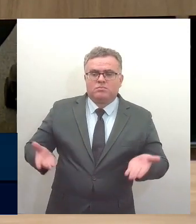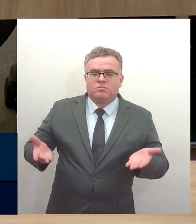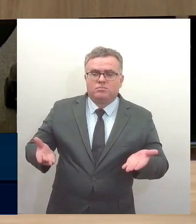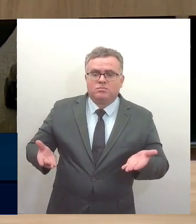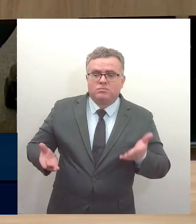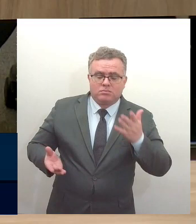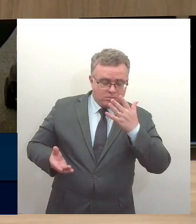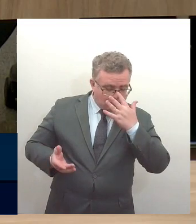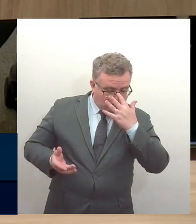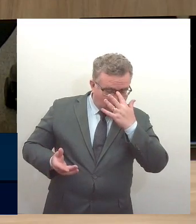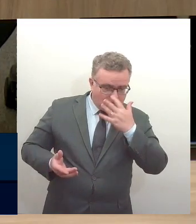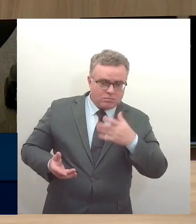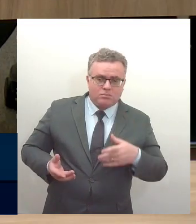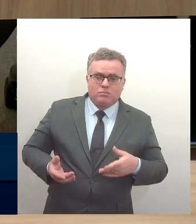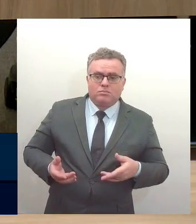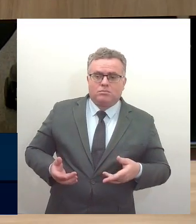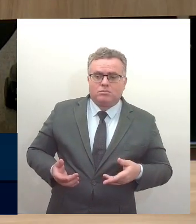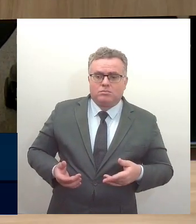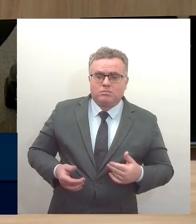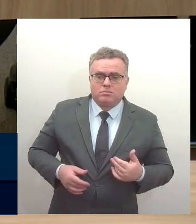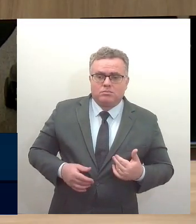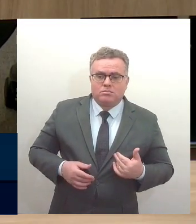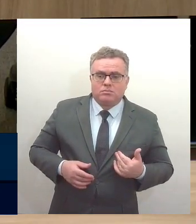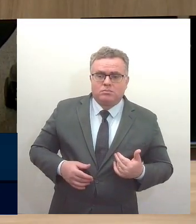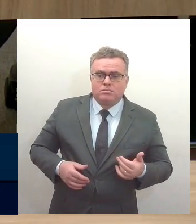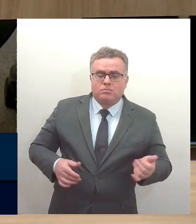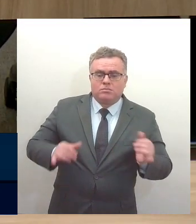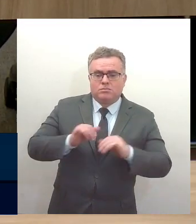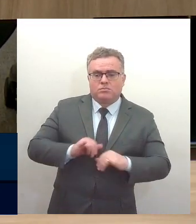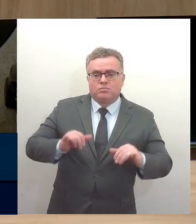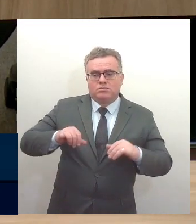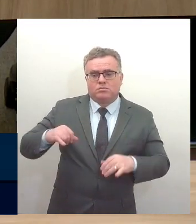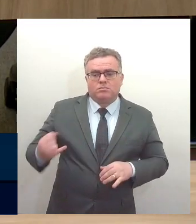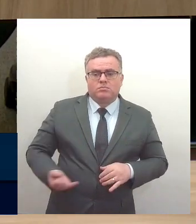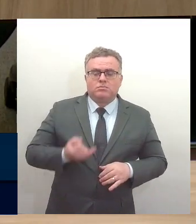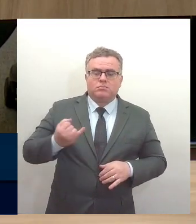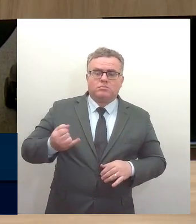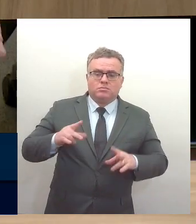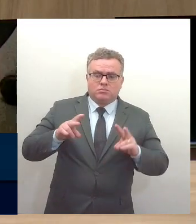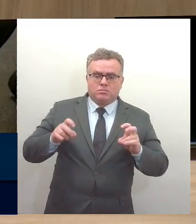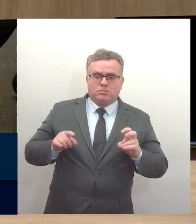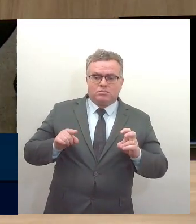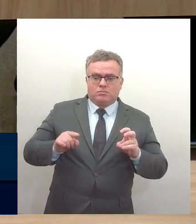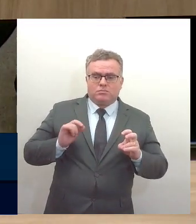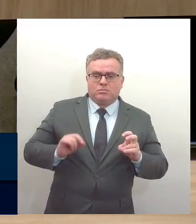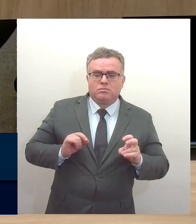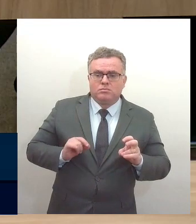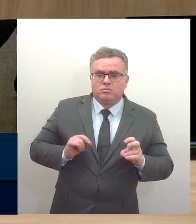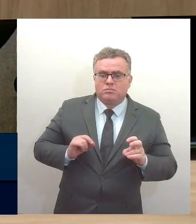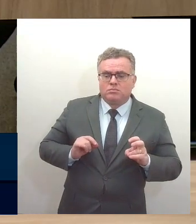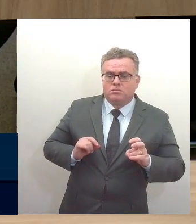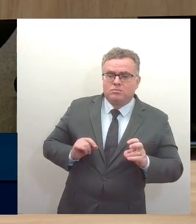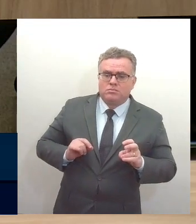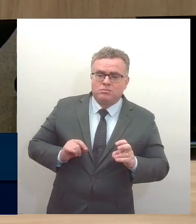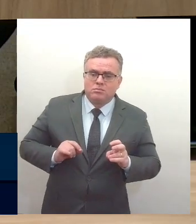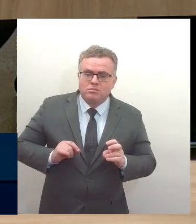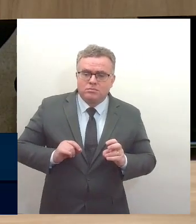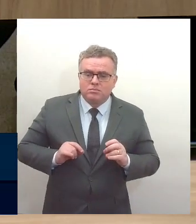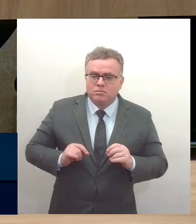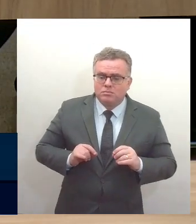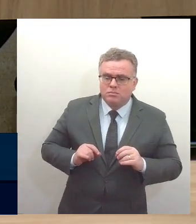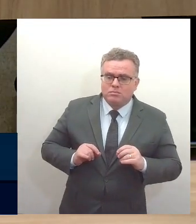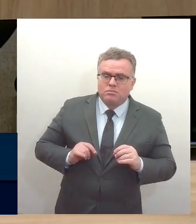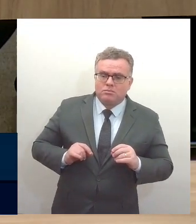esse importante tema que o senhor traz hoje, discutindo. Me somo também na